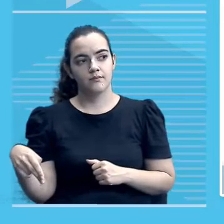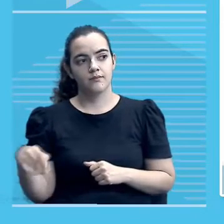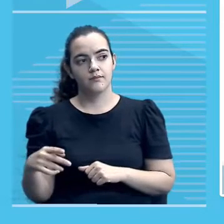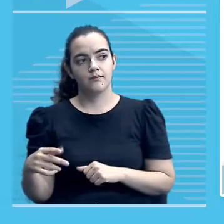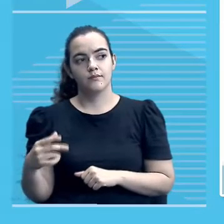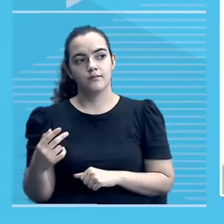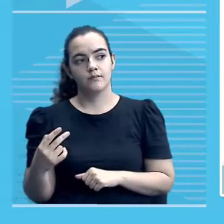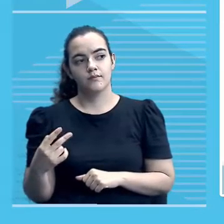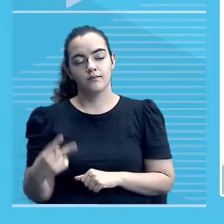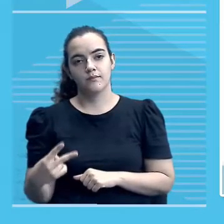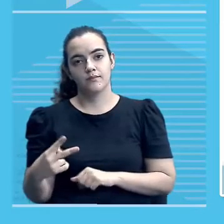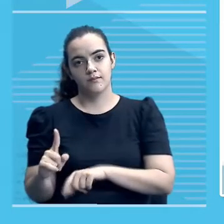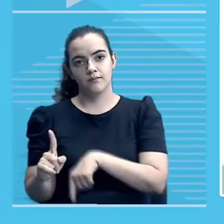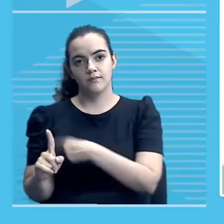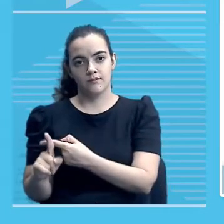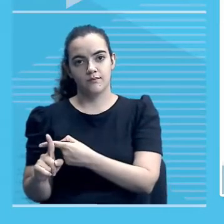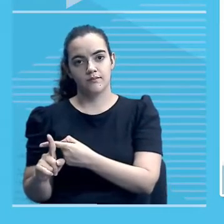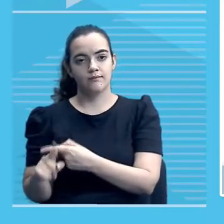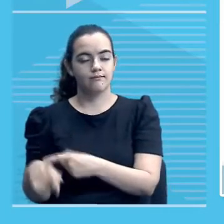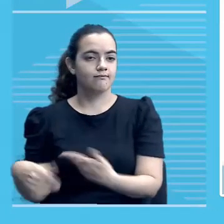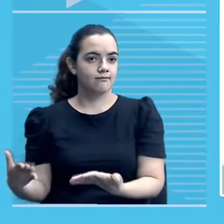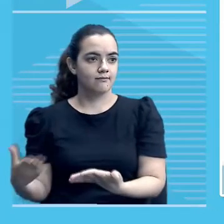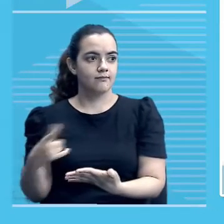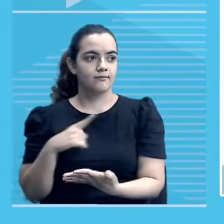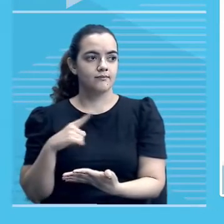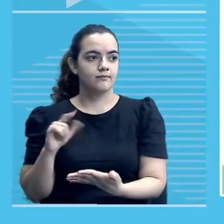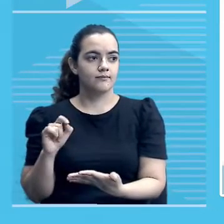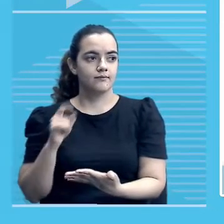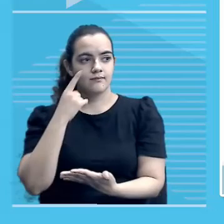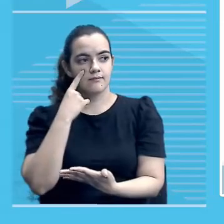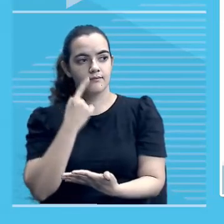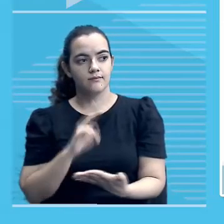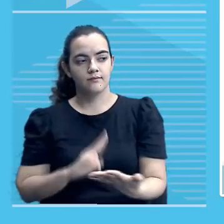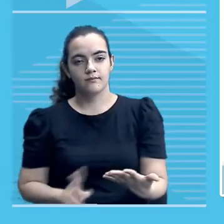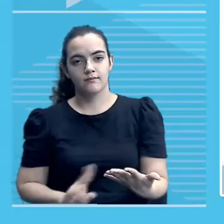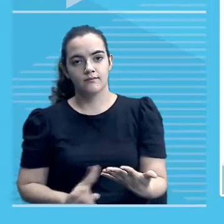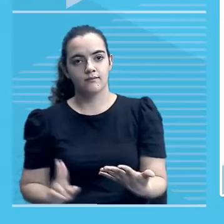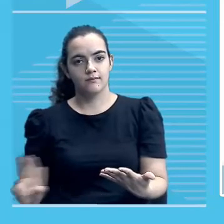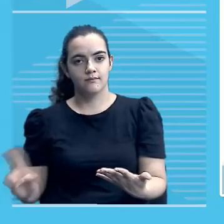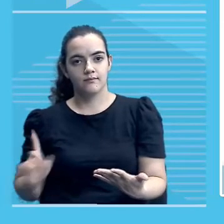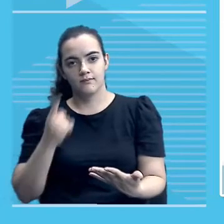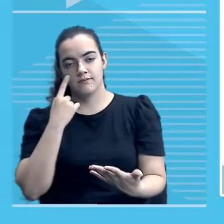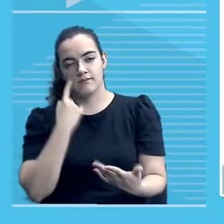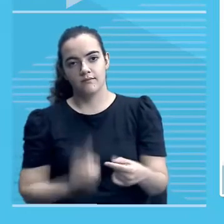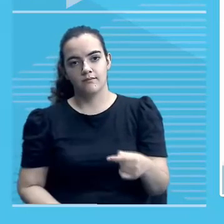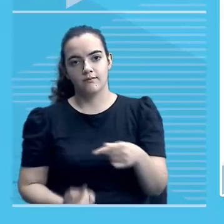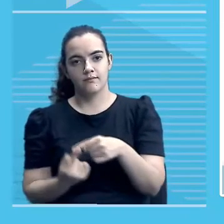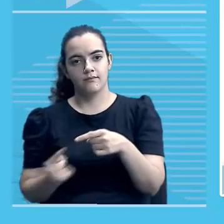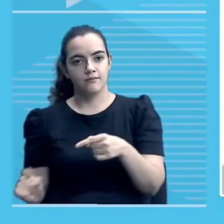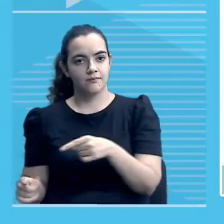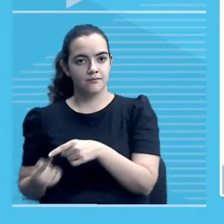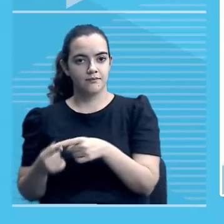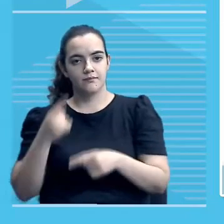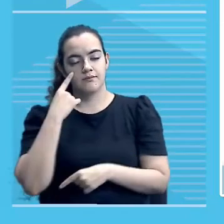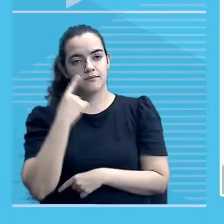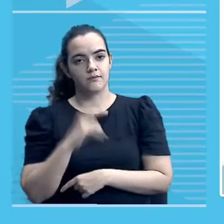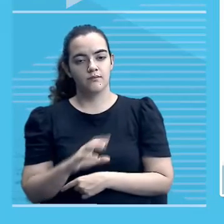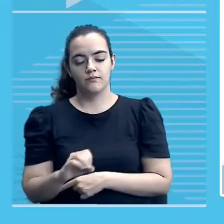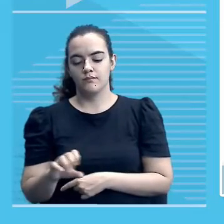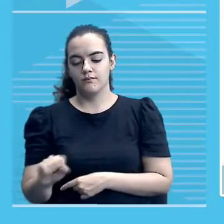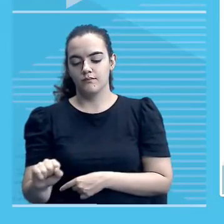menos 2. Então, o sulfato de manganês 2... ou sulfato manganoso. Sulfato